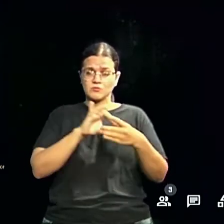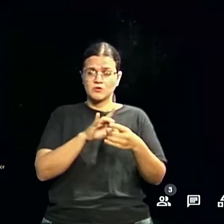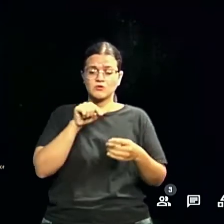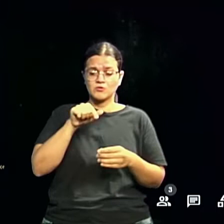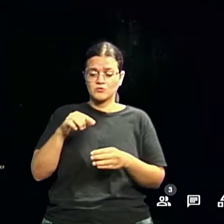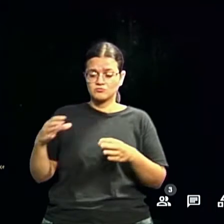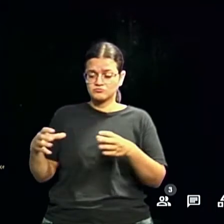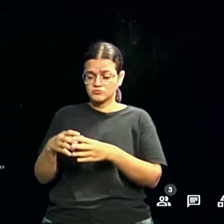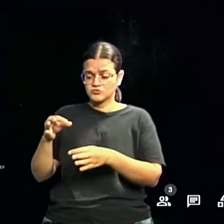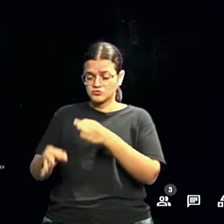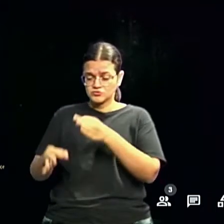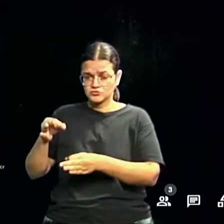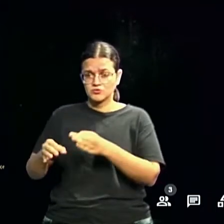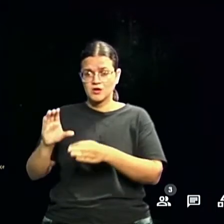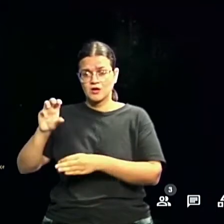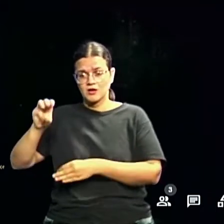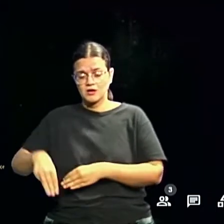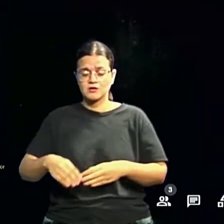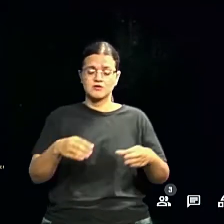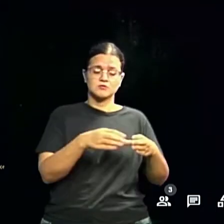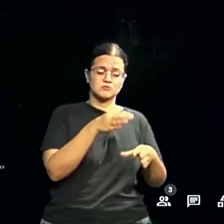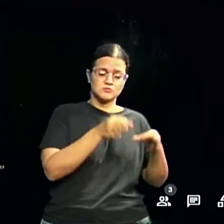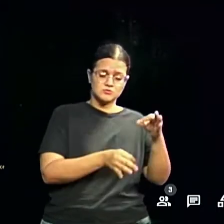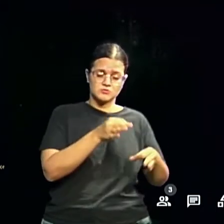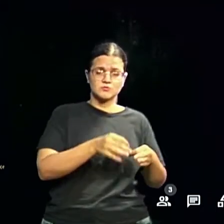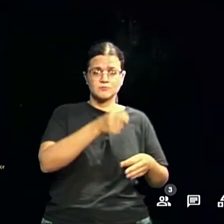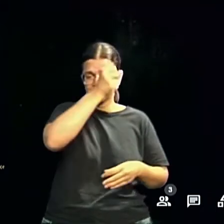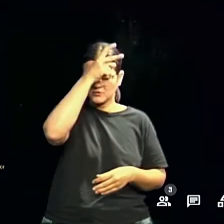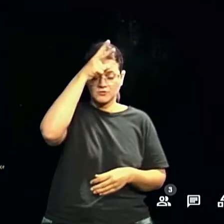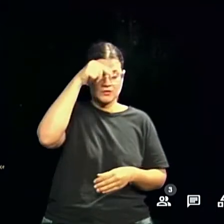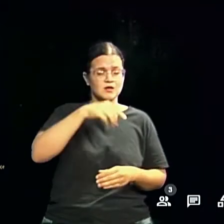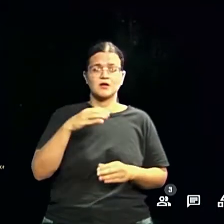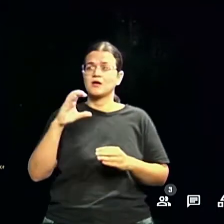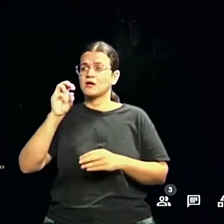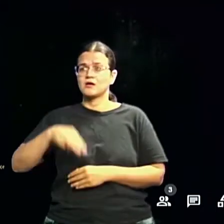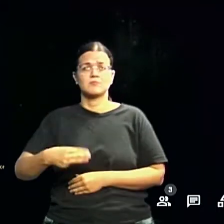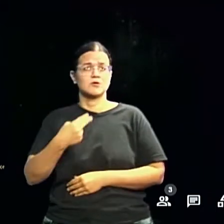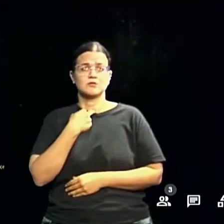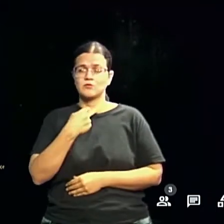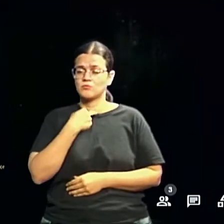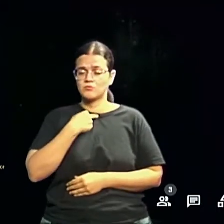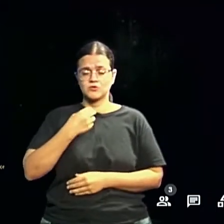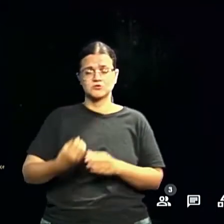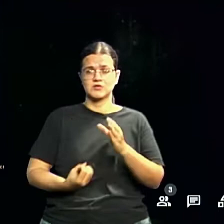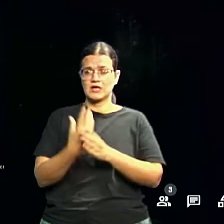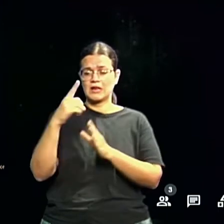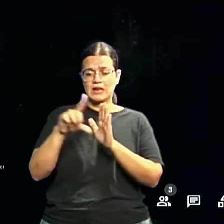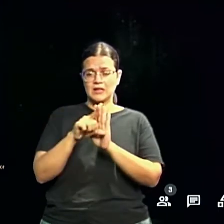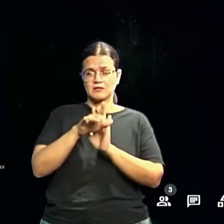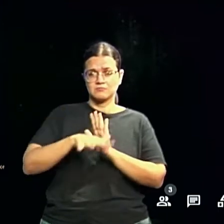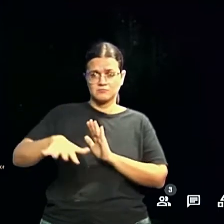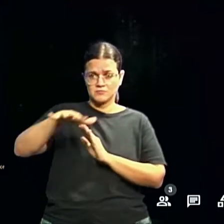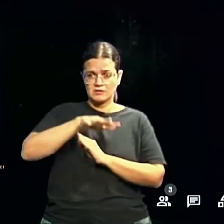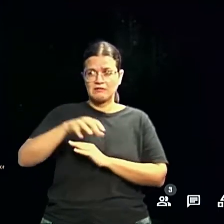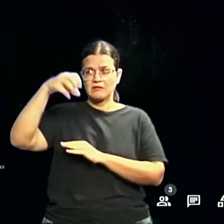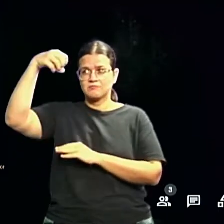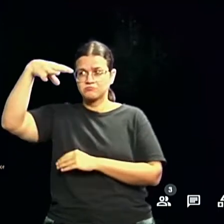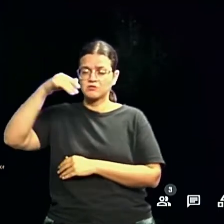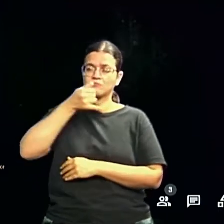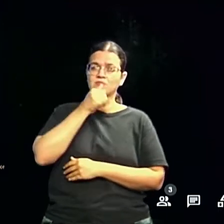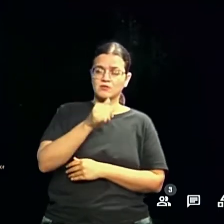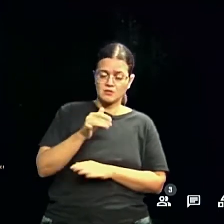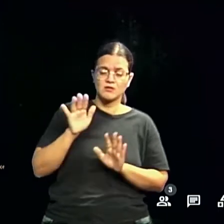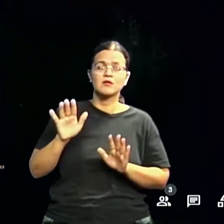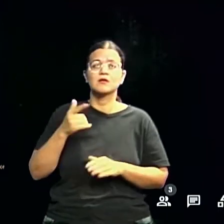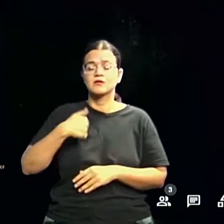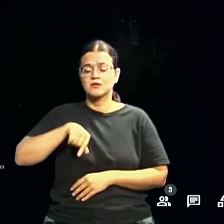com a Procuradoria da Casa e da Prefeitura, a Câmara não pode legislar sobre o assunto. Porém, acredito que há questionamento, sim,